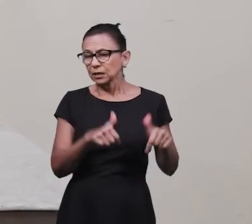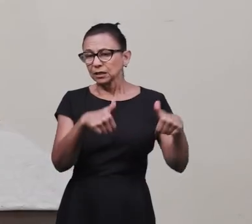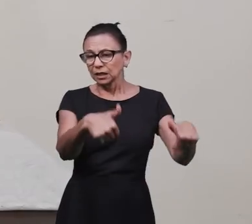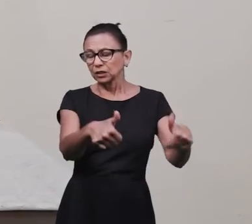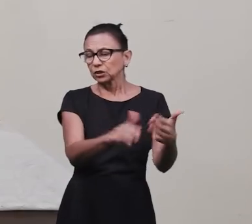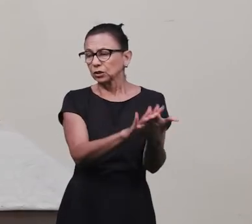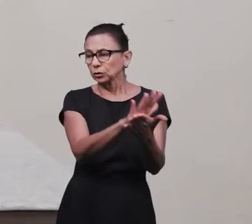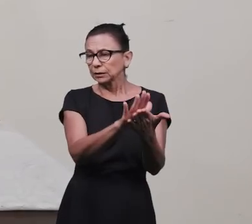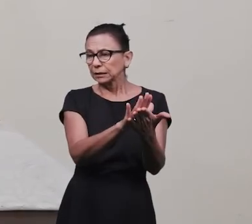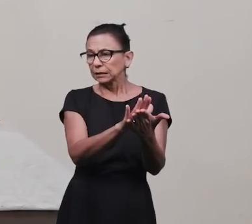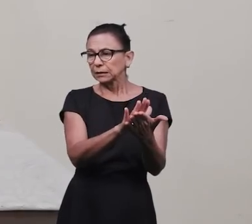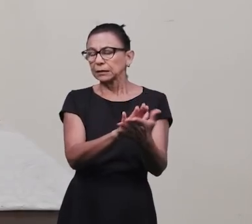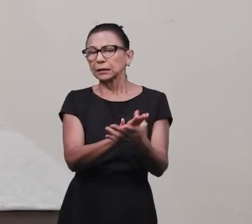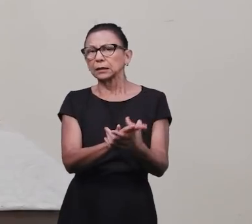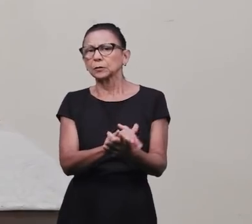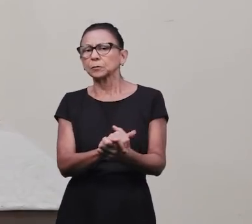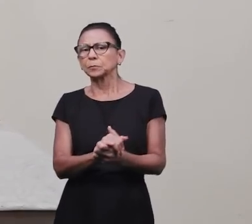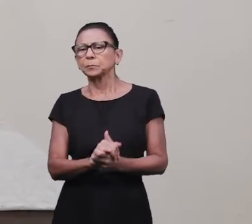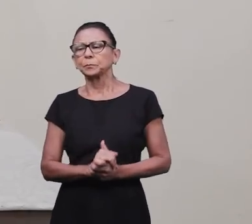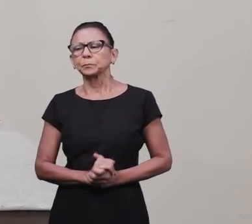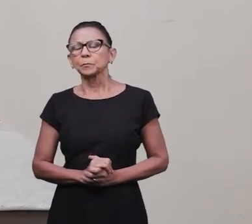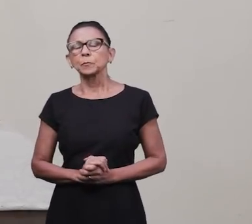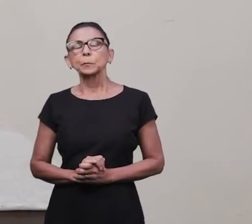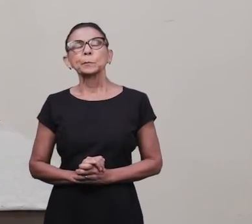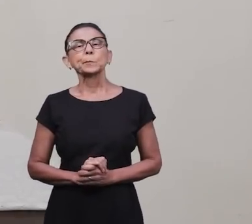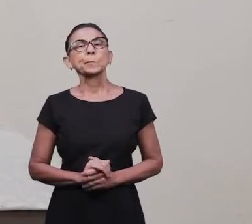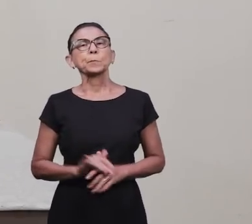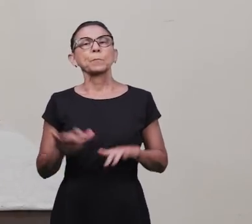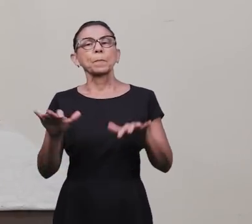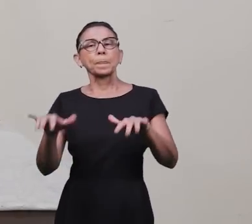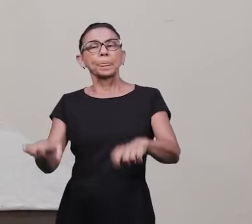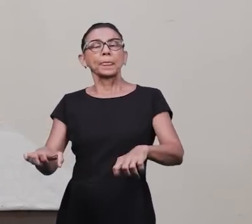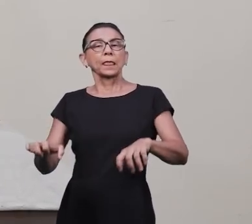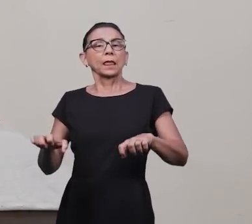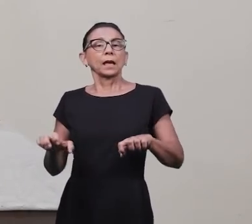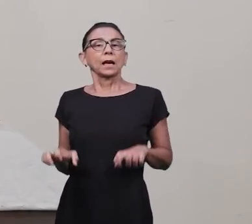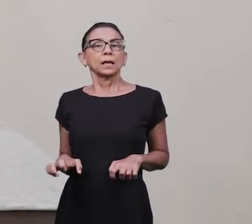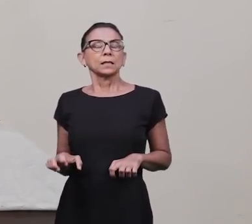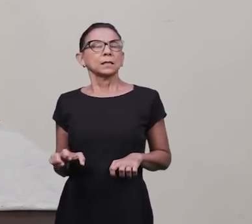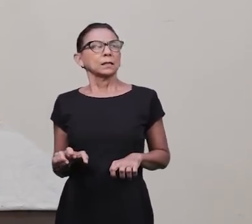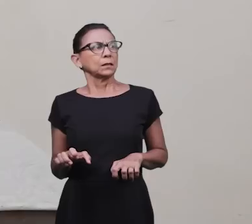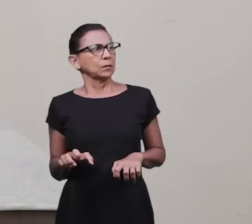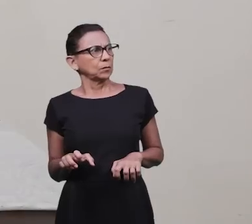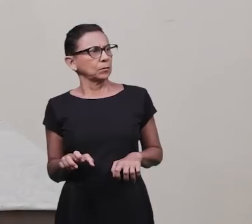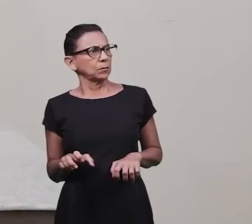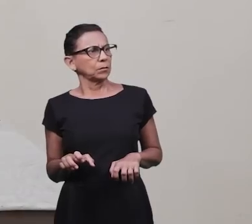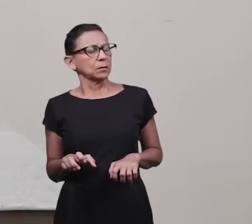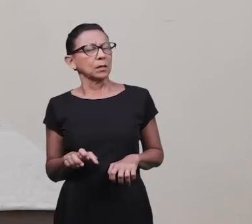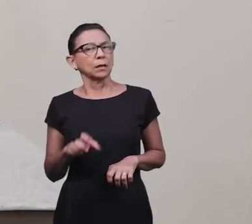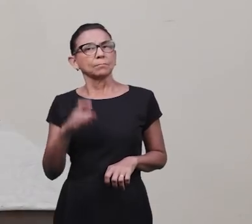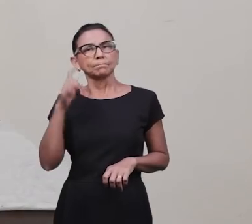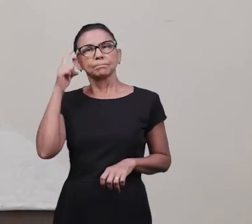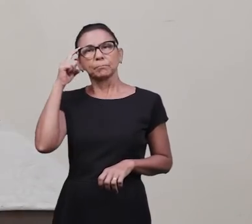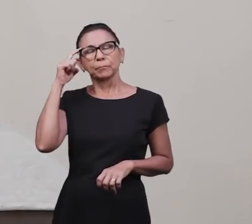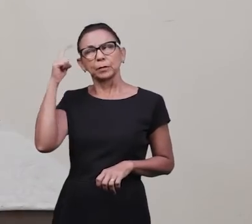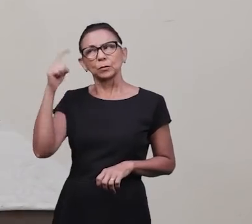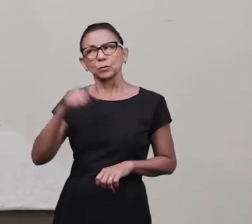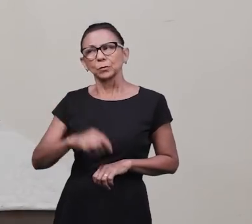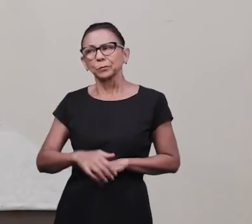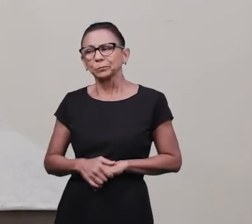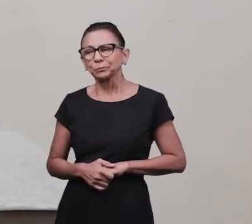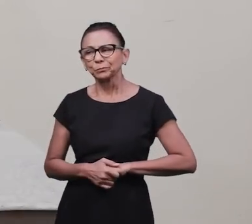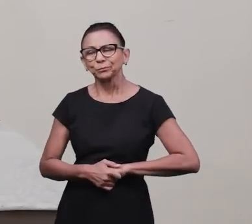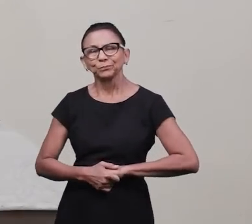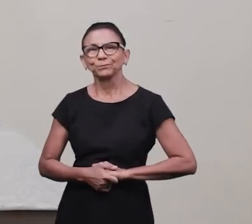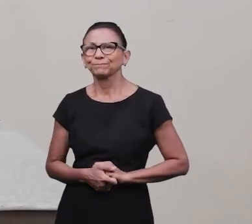daquela situação, ele temeu. E ele entendeu uma coisa, né? Não há acordo com o inimigo. Não há